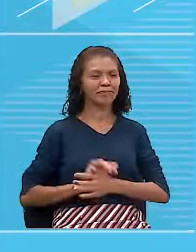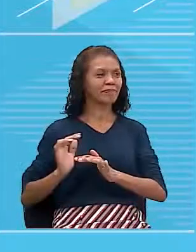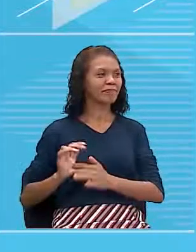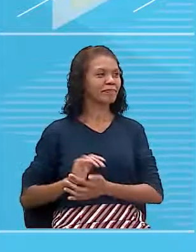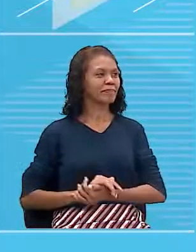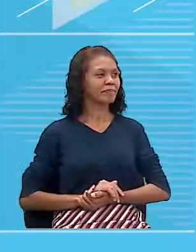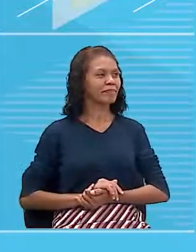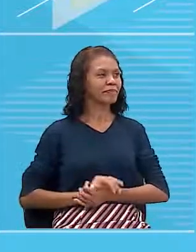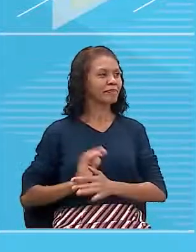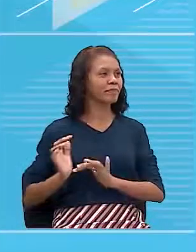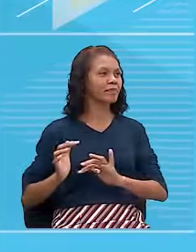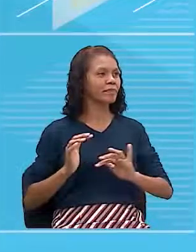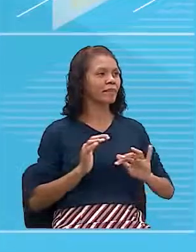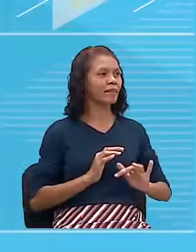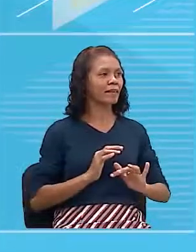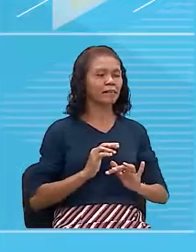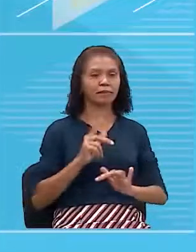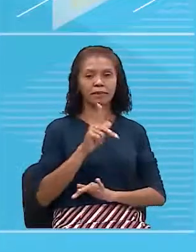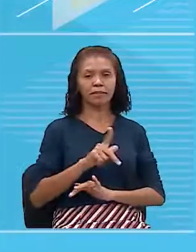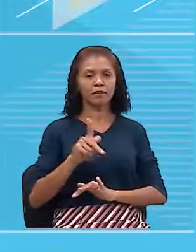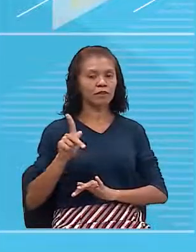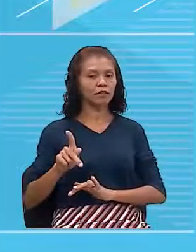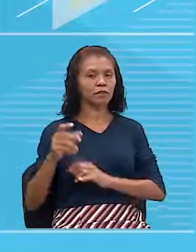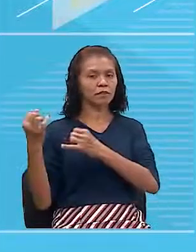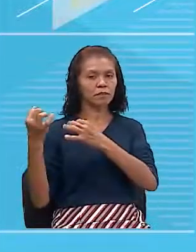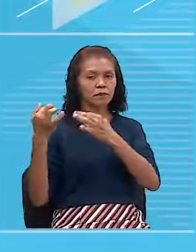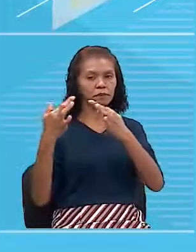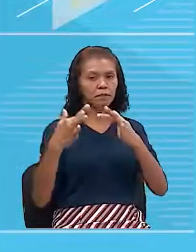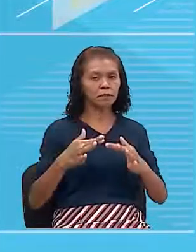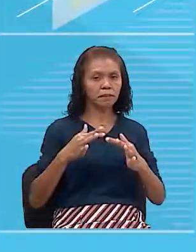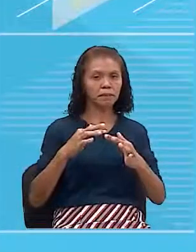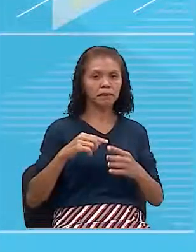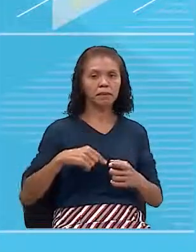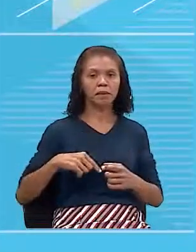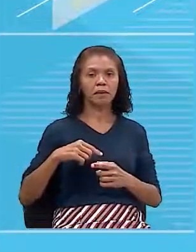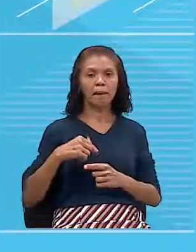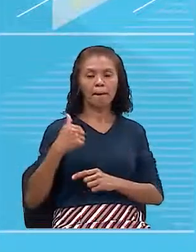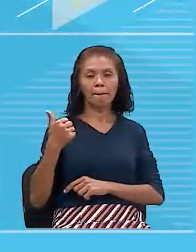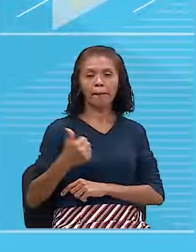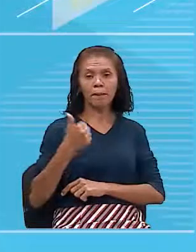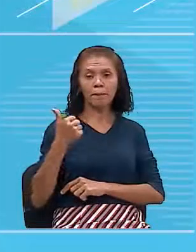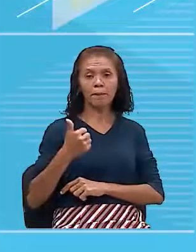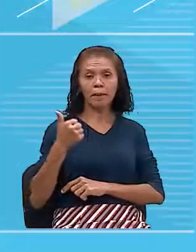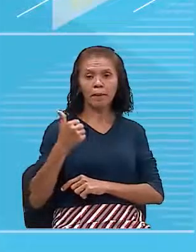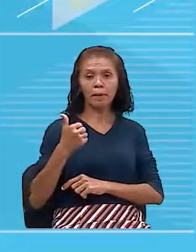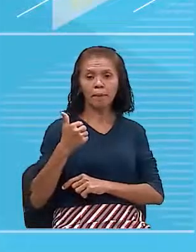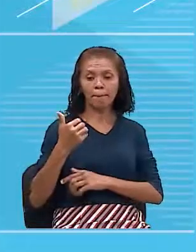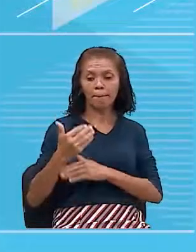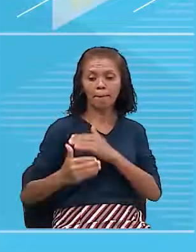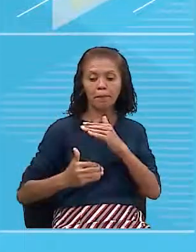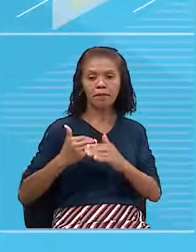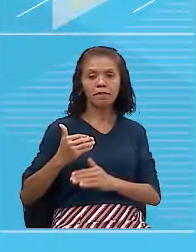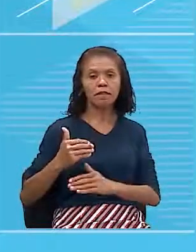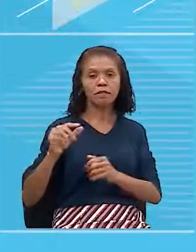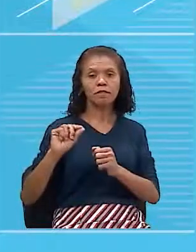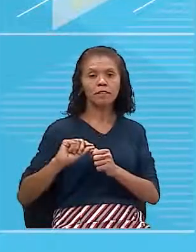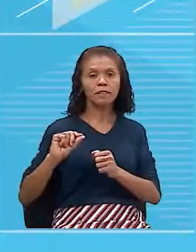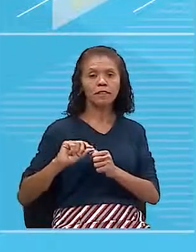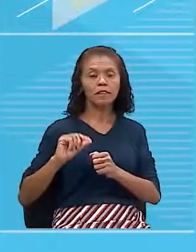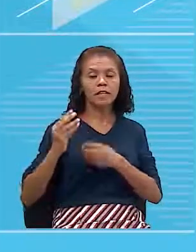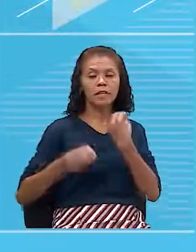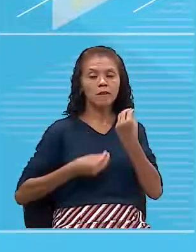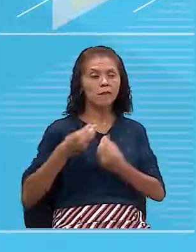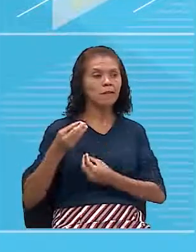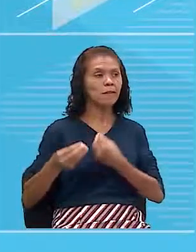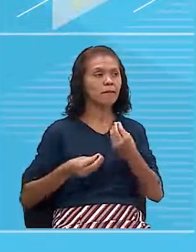olha que eu disse exatamente o que tem que fazer primeiro primeiramente vamos